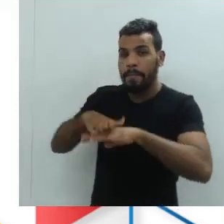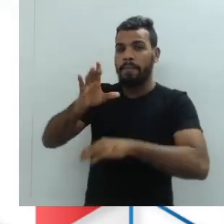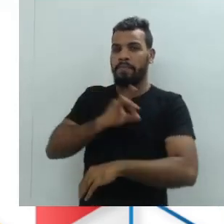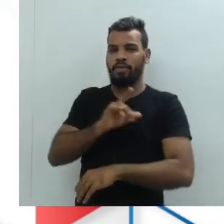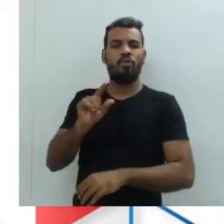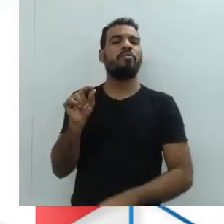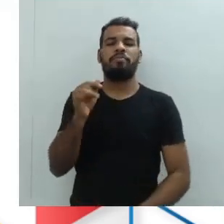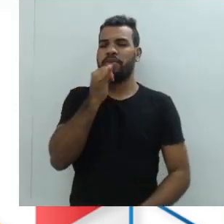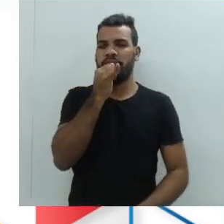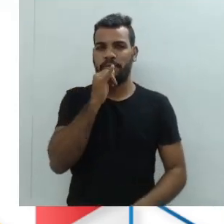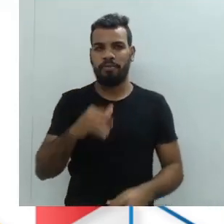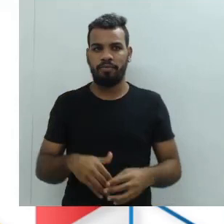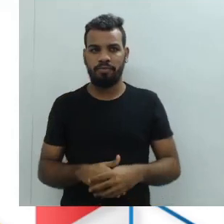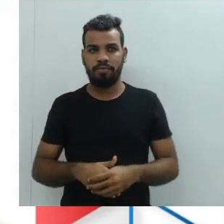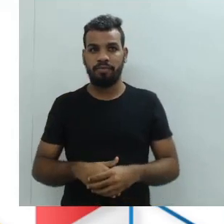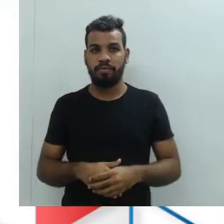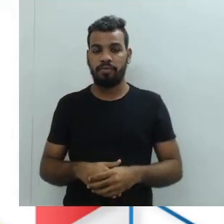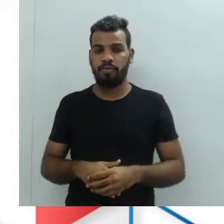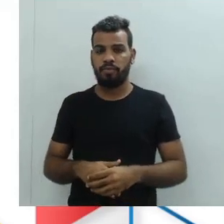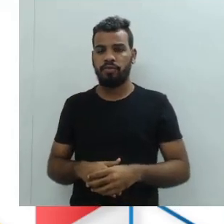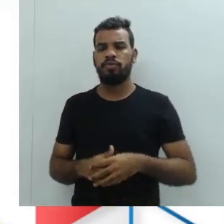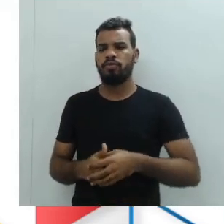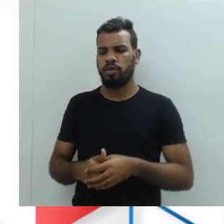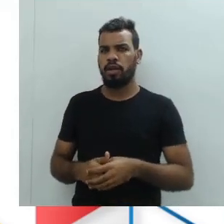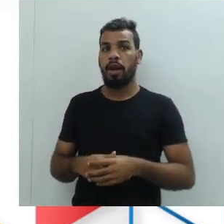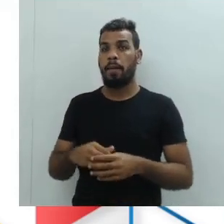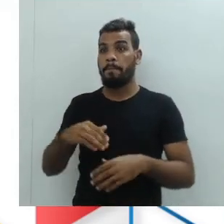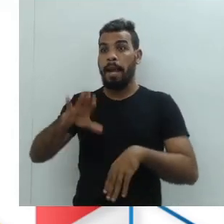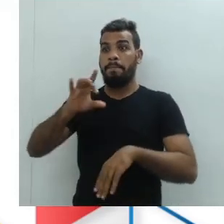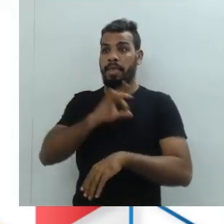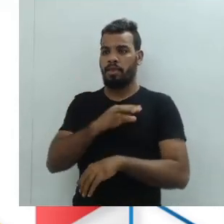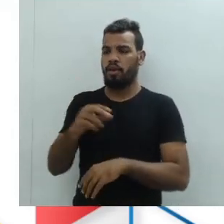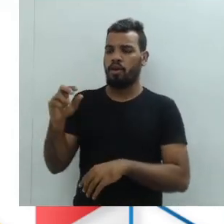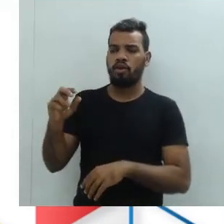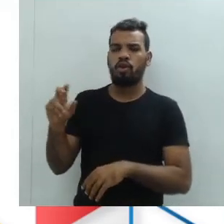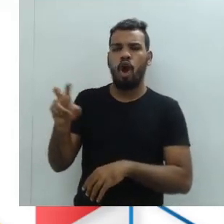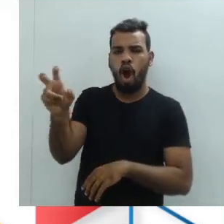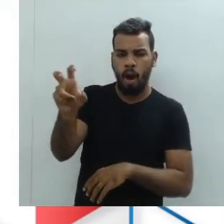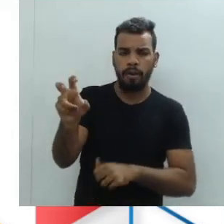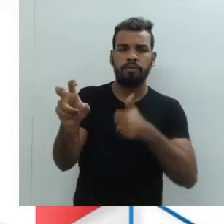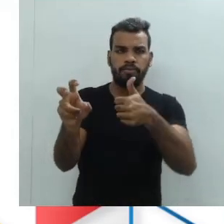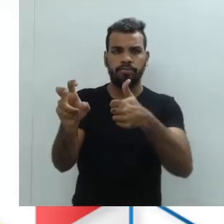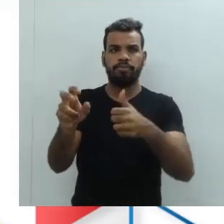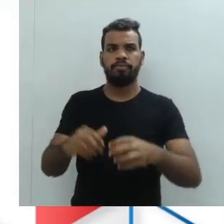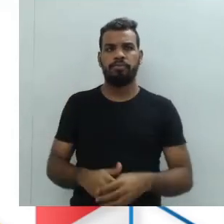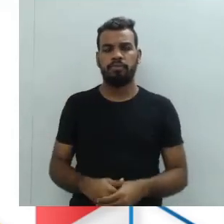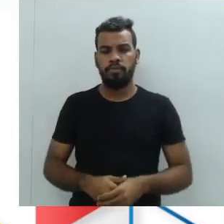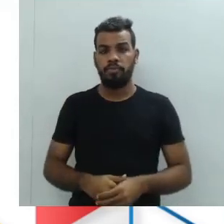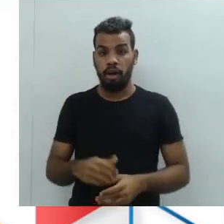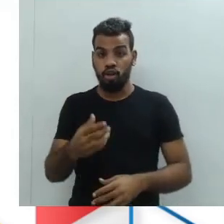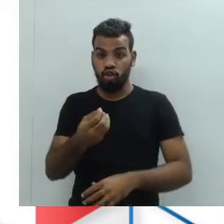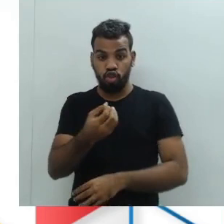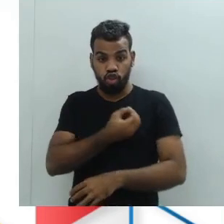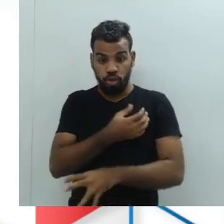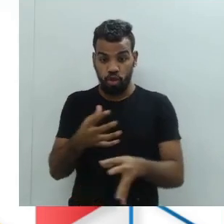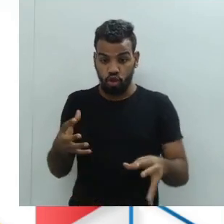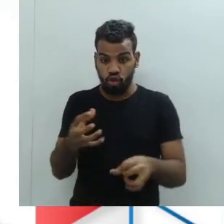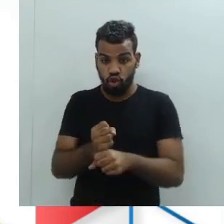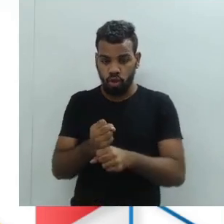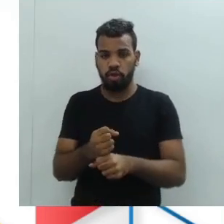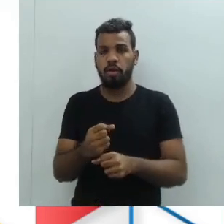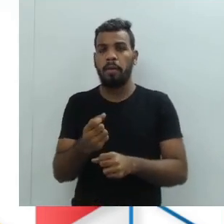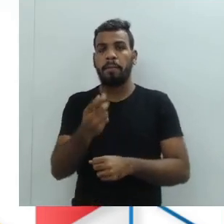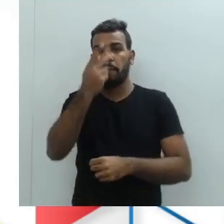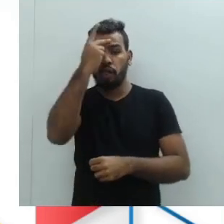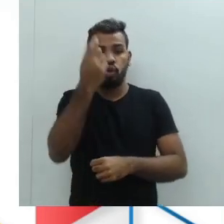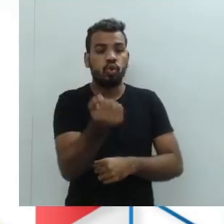Aí, primeira pergunta. Na segunda pergunta, ele pergunta: em números absolutos, quantas pessoas têm medo de rato, de cobra,